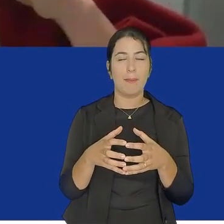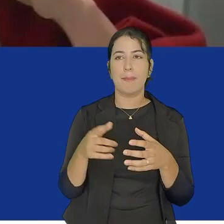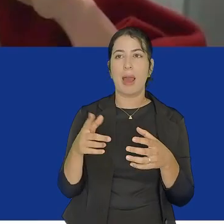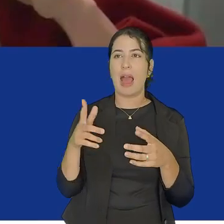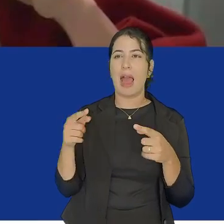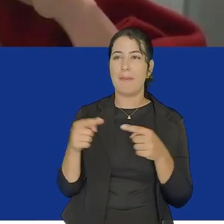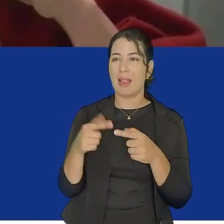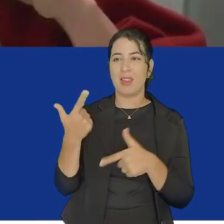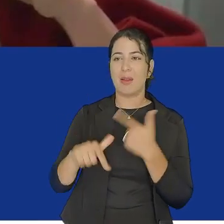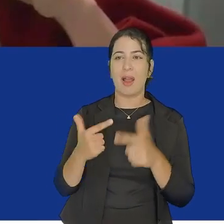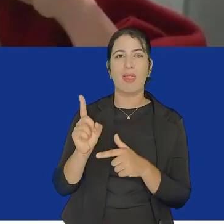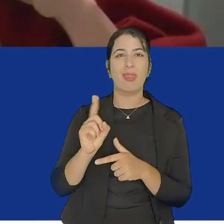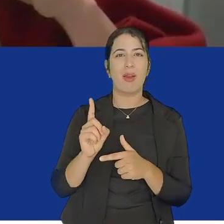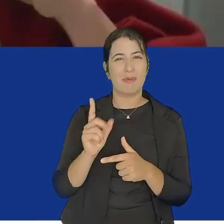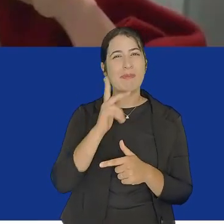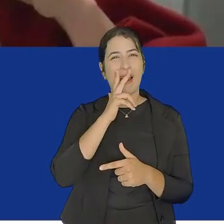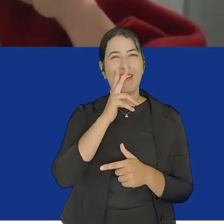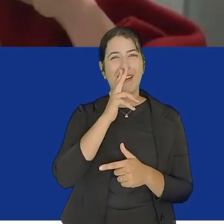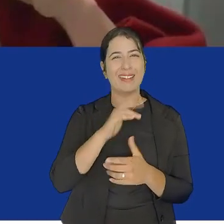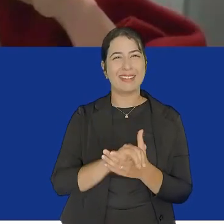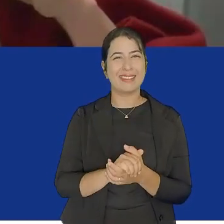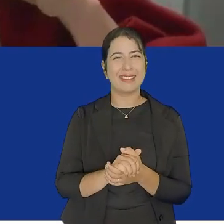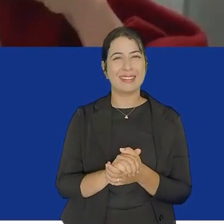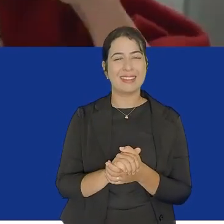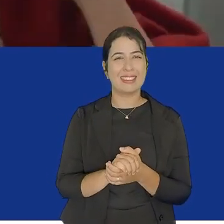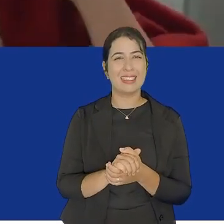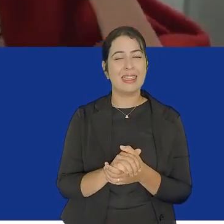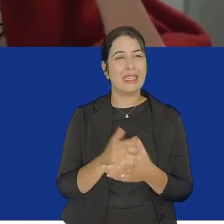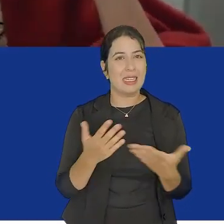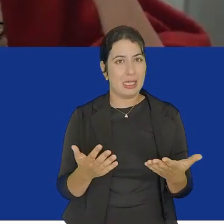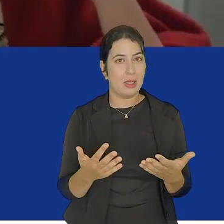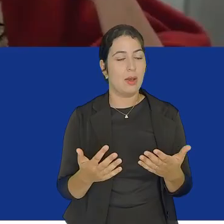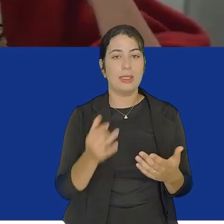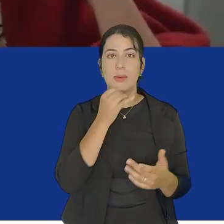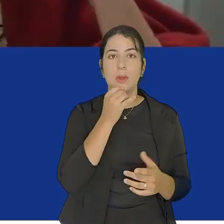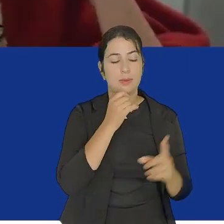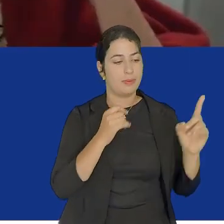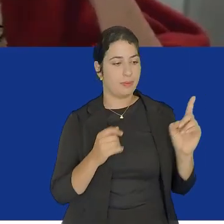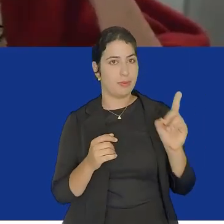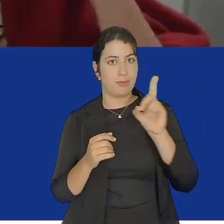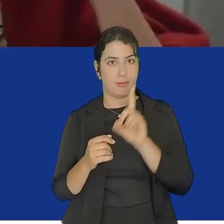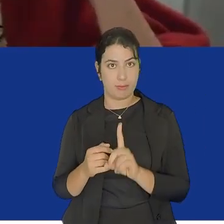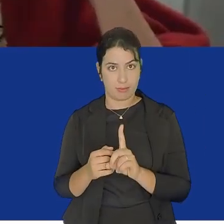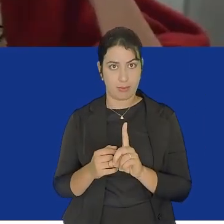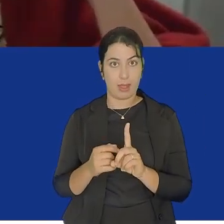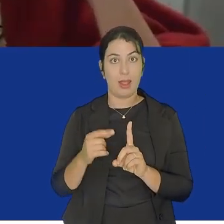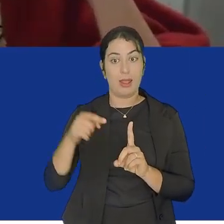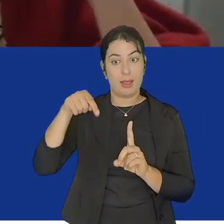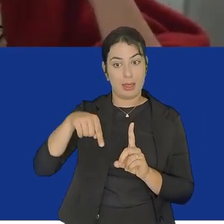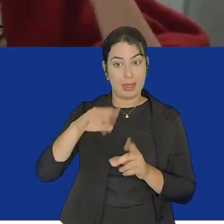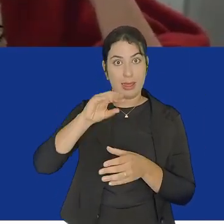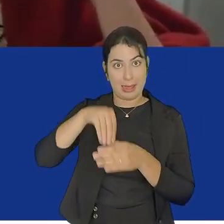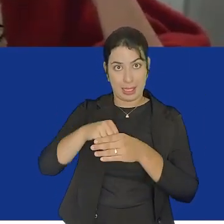né? E a mesma coisa que a gente enfrenta no Sejure com os facilitadores. Muitas vezes o facilitador que está atuando dentro da instituição